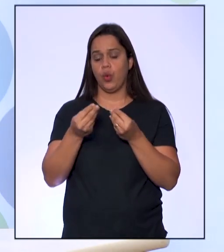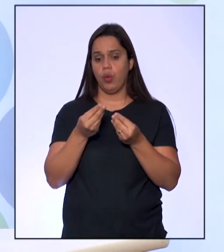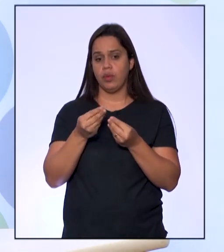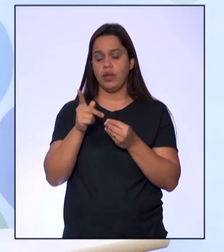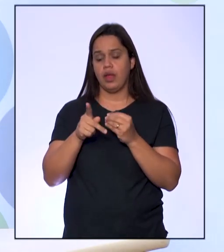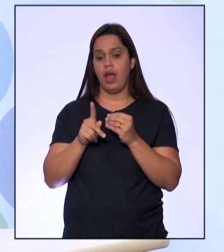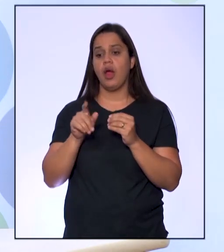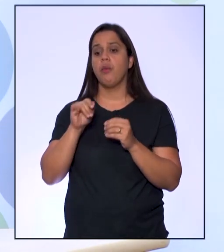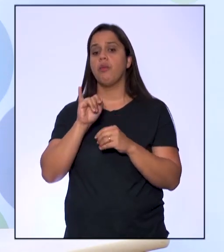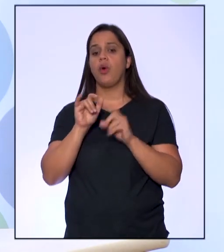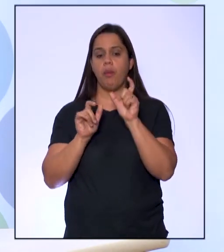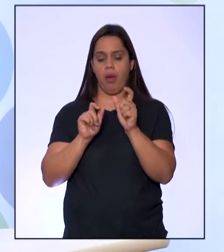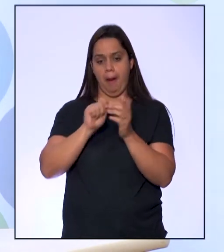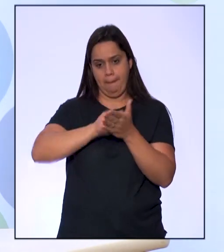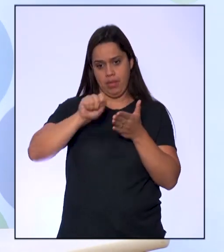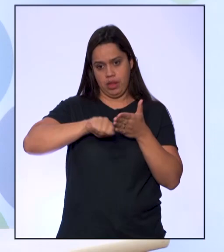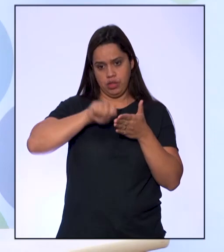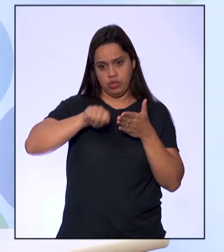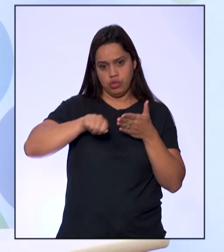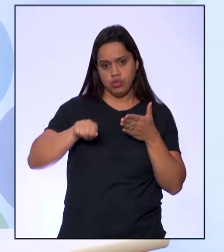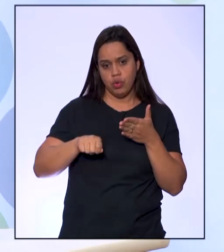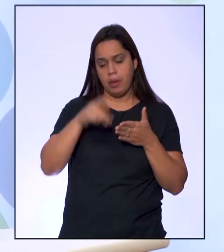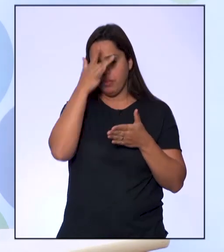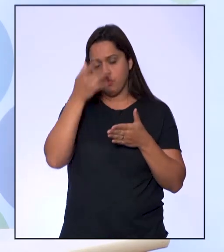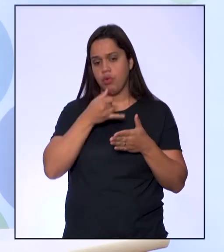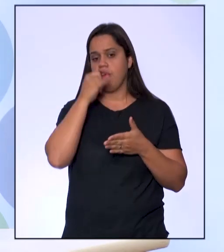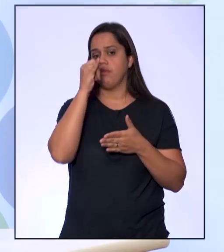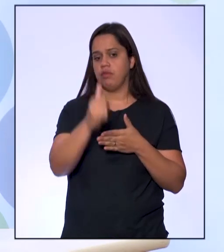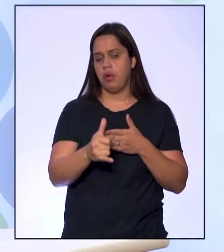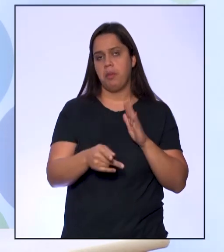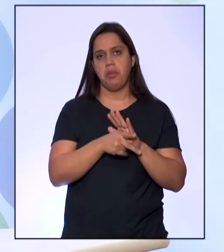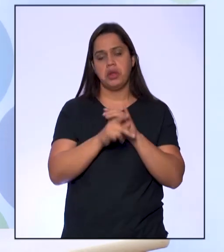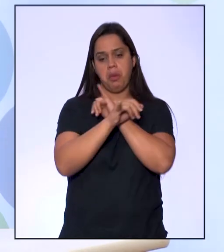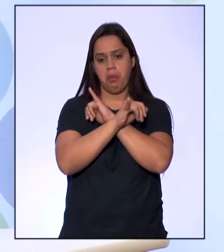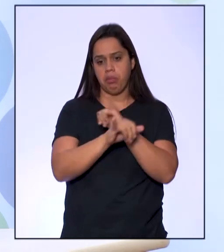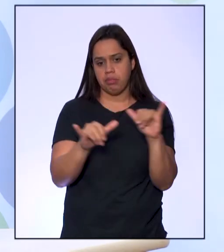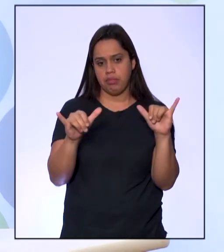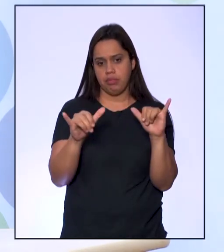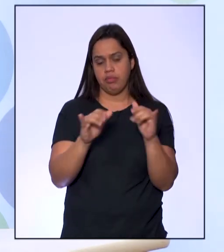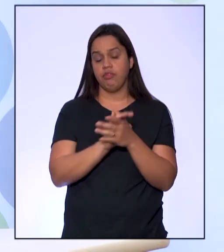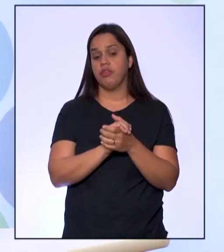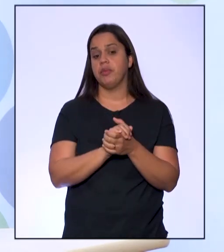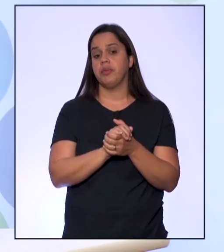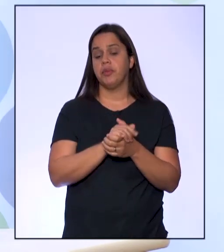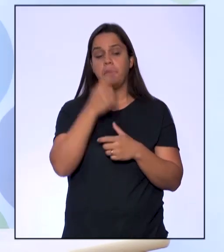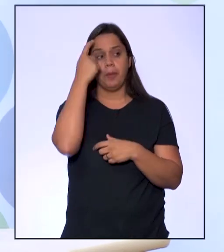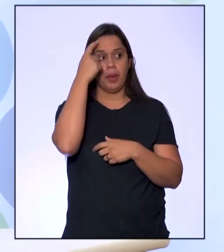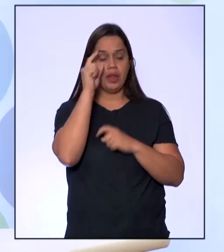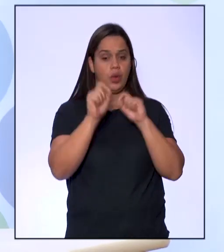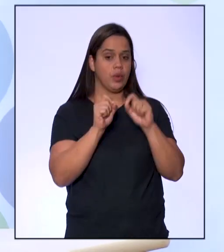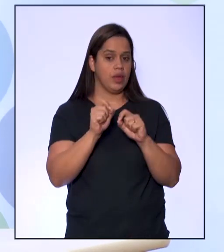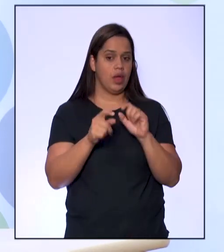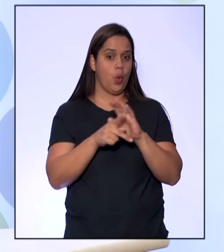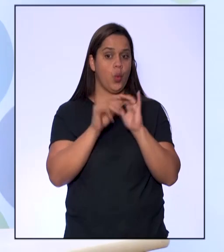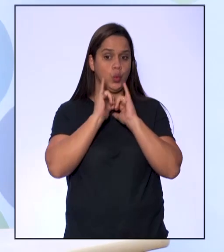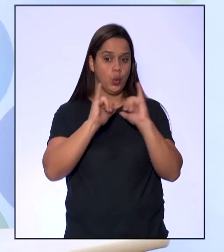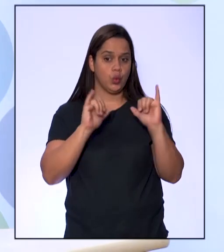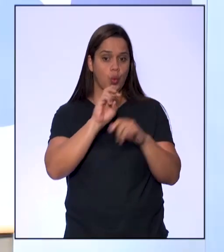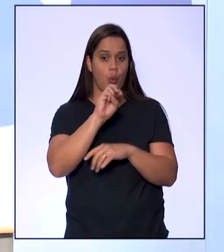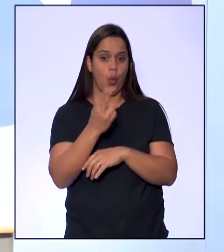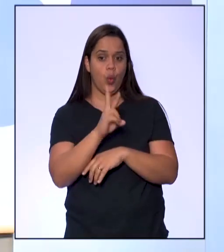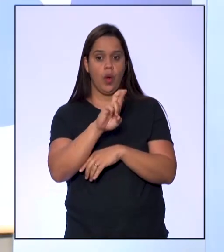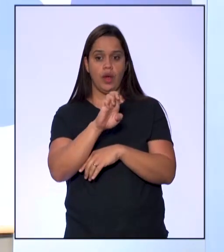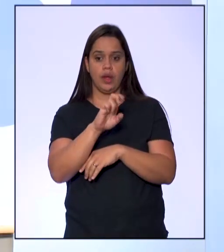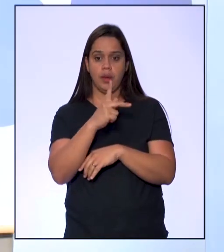autor do texto. Por exemplo, em uma notícia, uma reportagem. Então, vamos pensar aqui. O texto 4... A gente